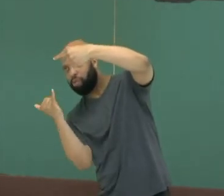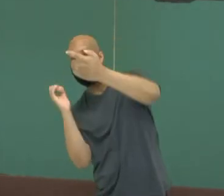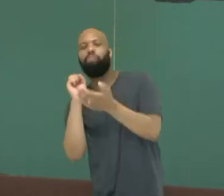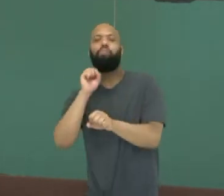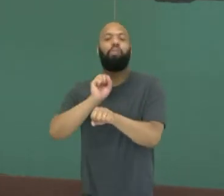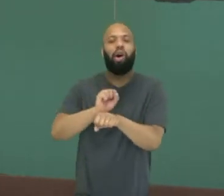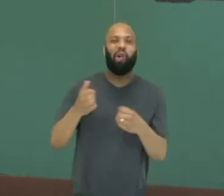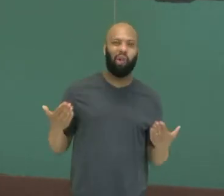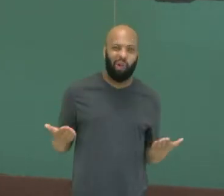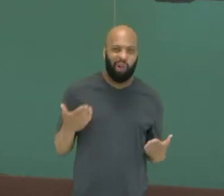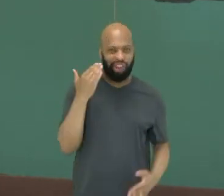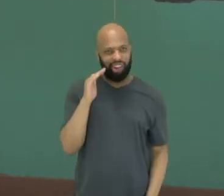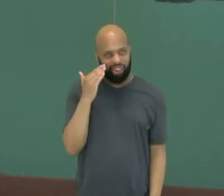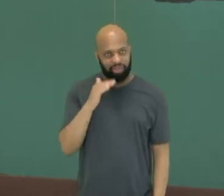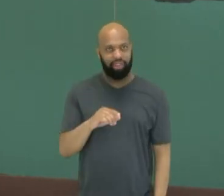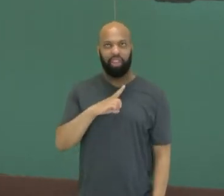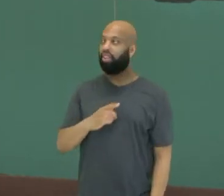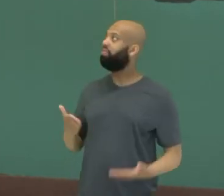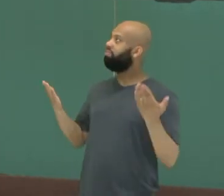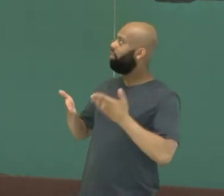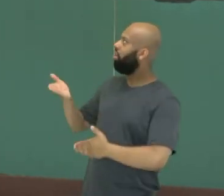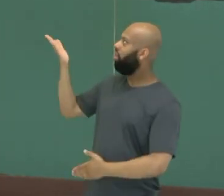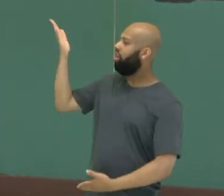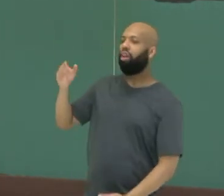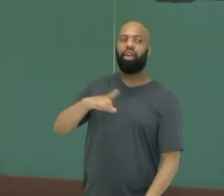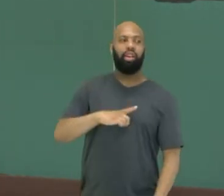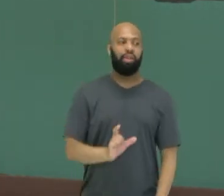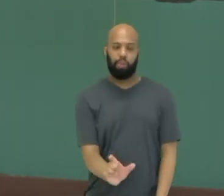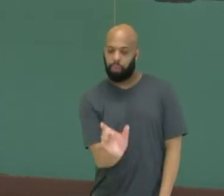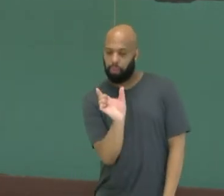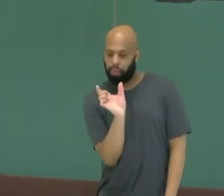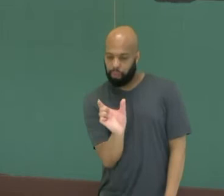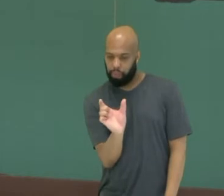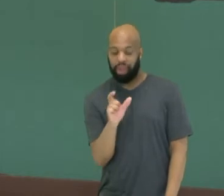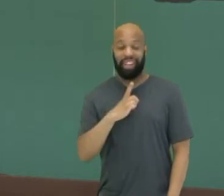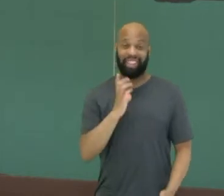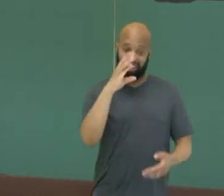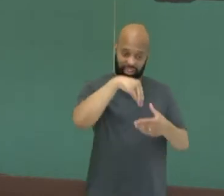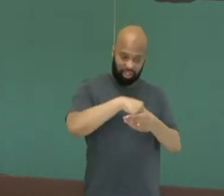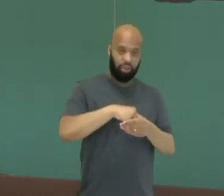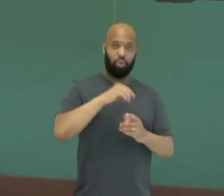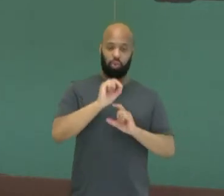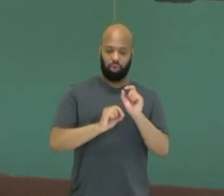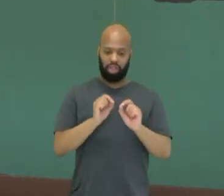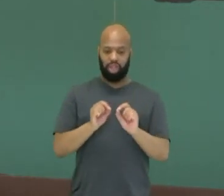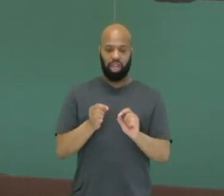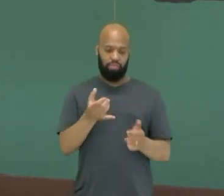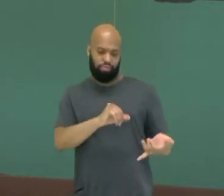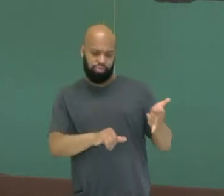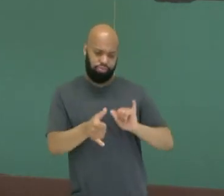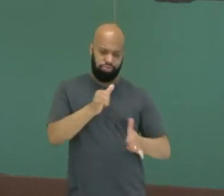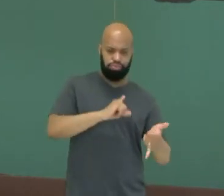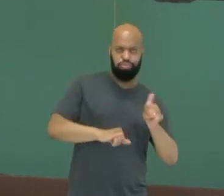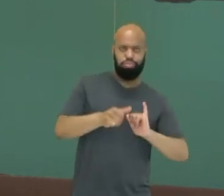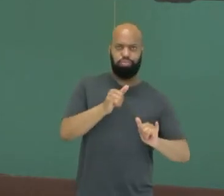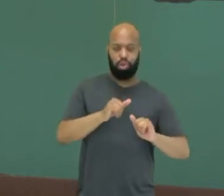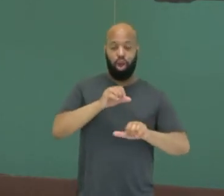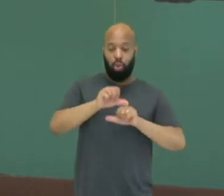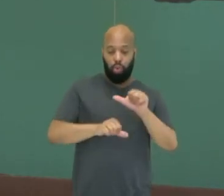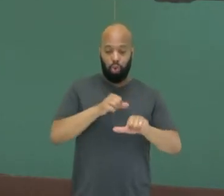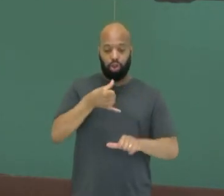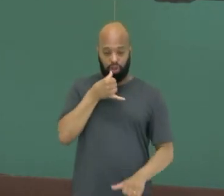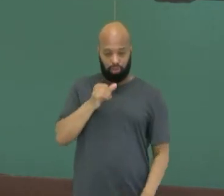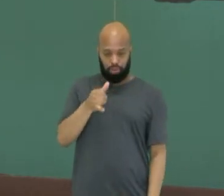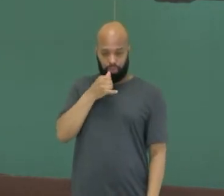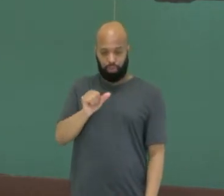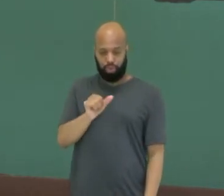na tela. Nós temos aqui a pilha com a energia química. Transforma para energia elétrica. Passa pelo